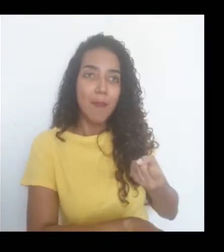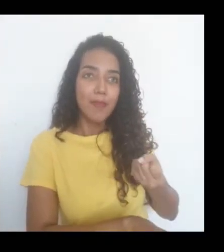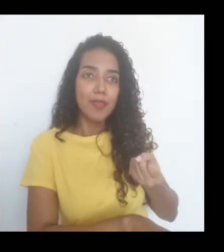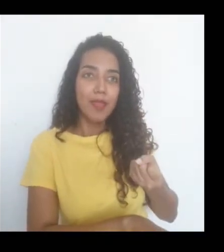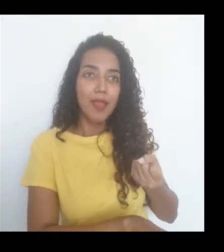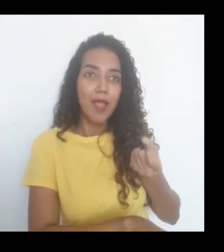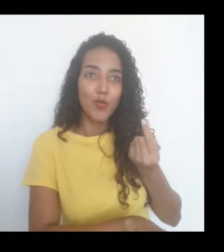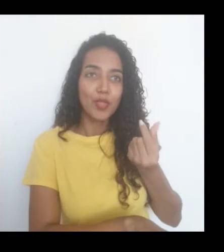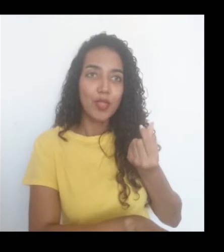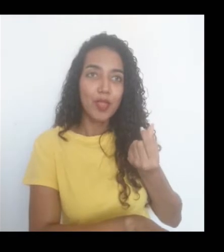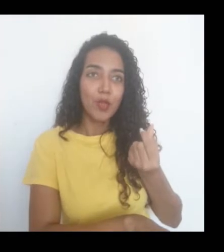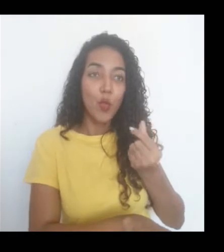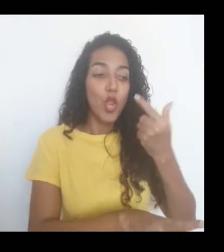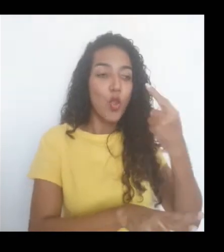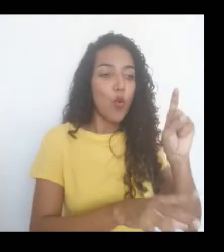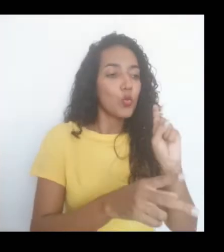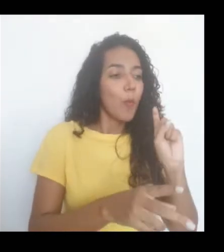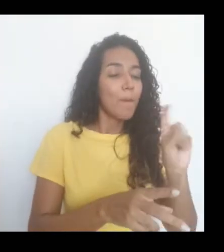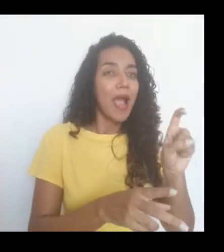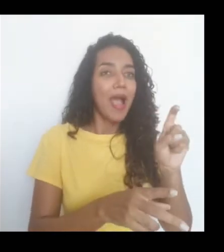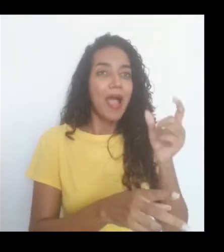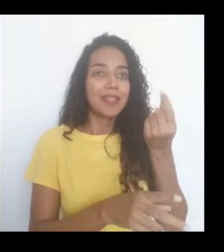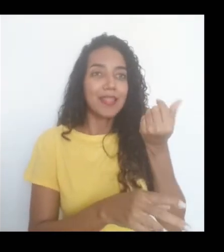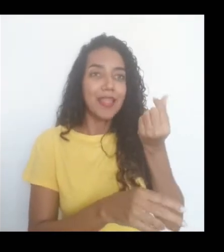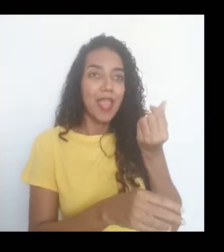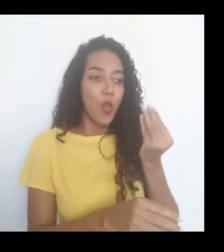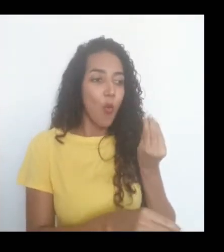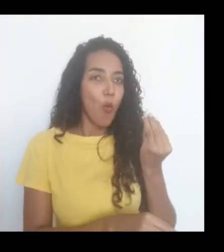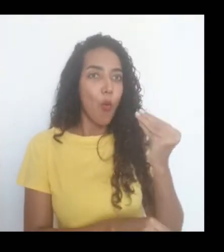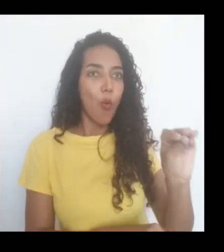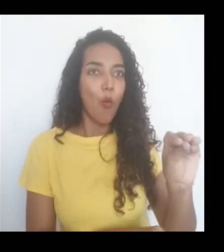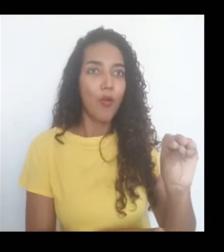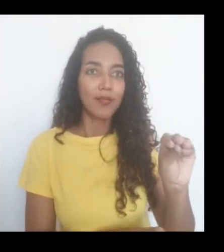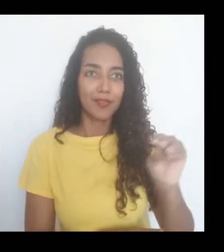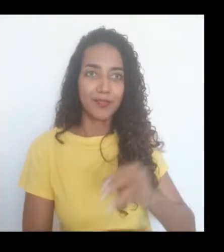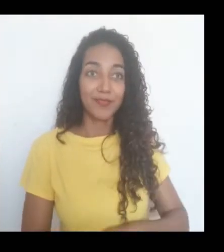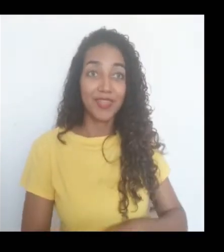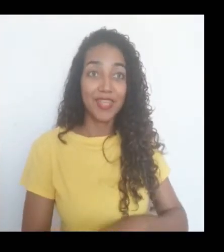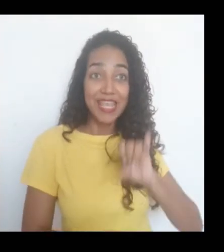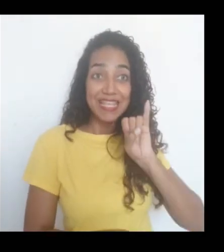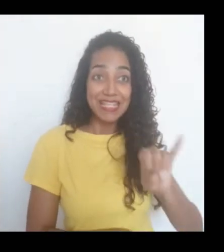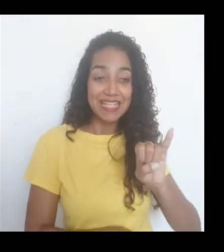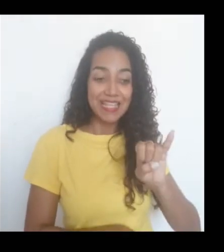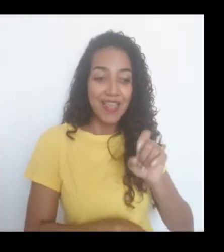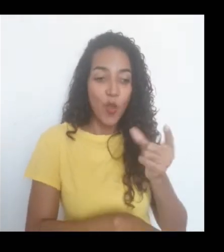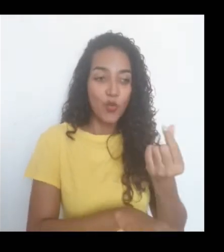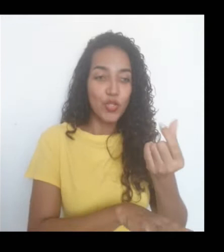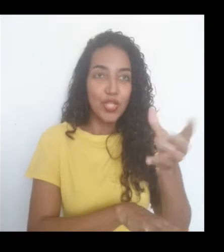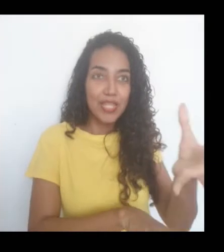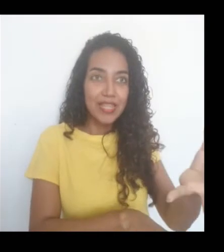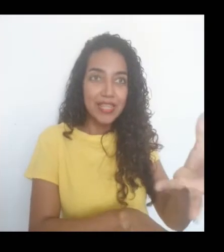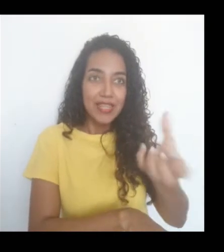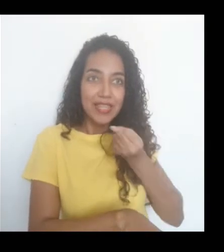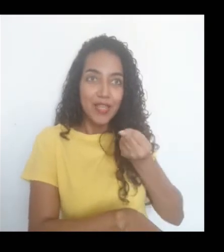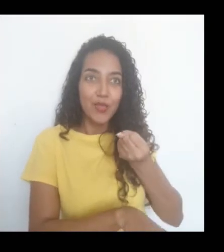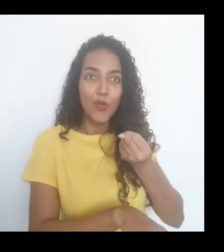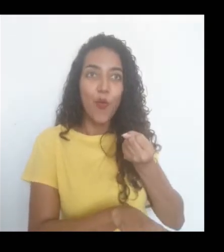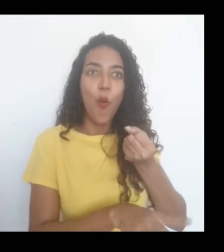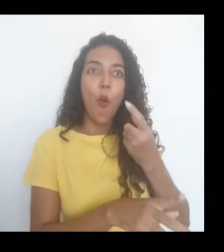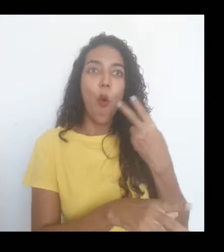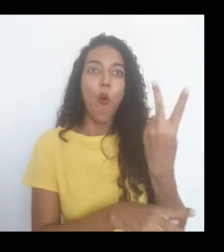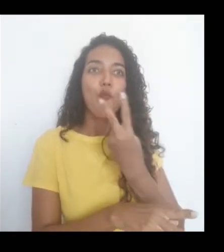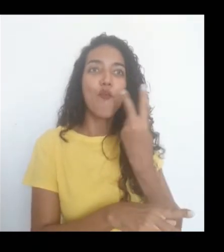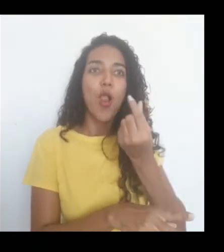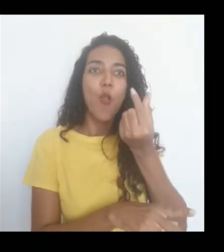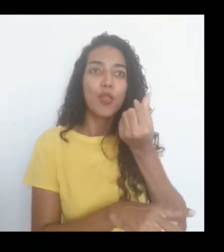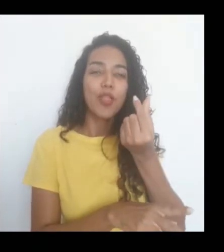ele vai diminuir o valor do saldo. Quando eu credito, ele vai aumentar o valor do saldo. O